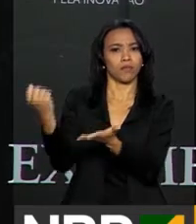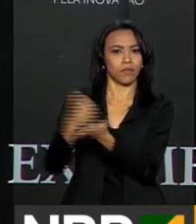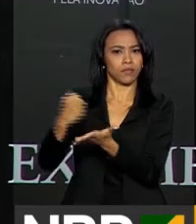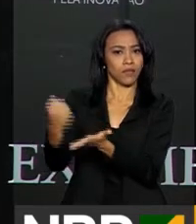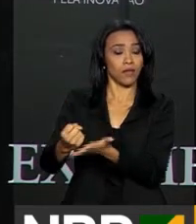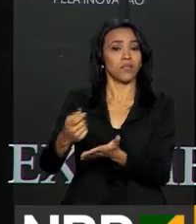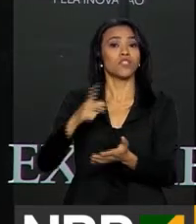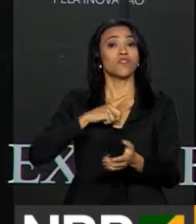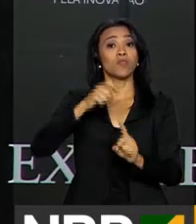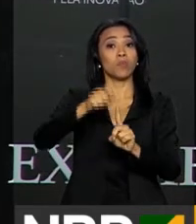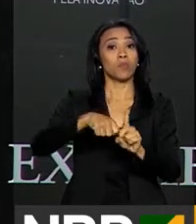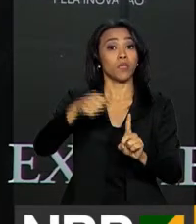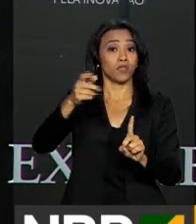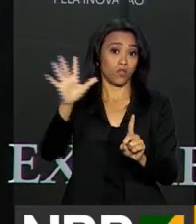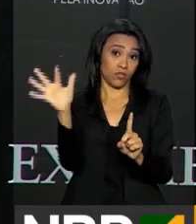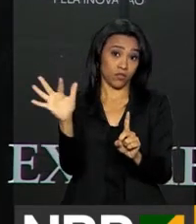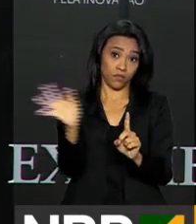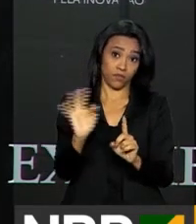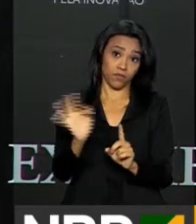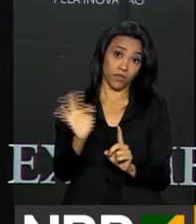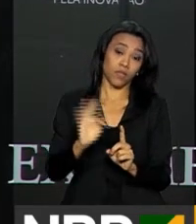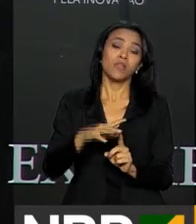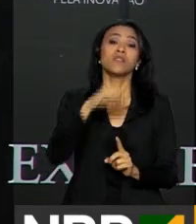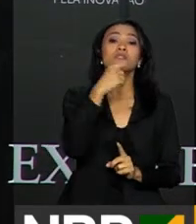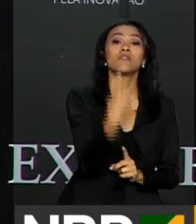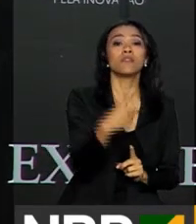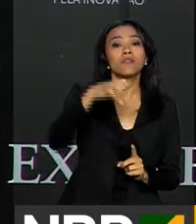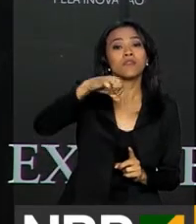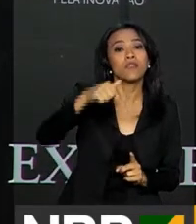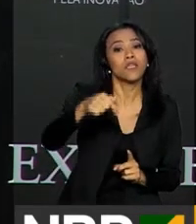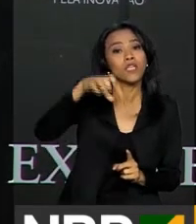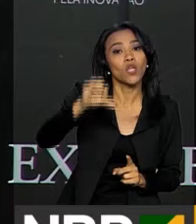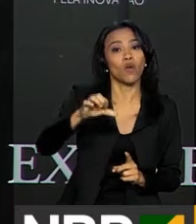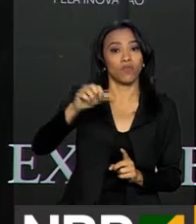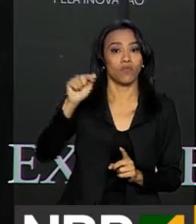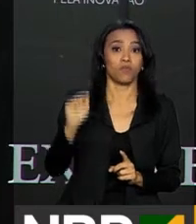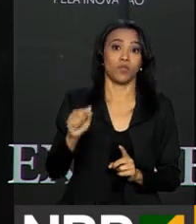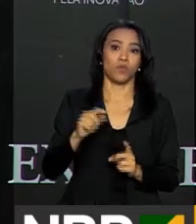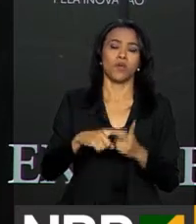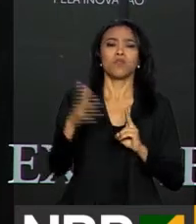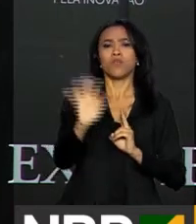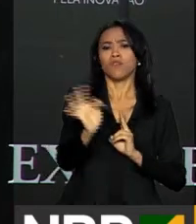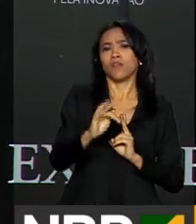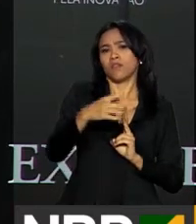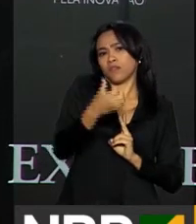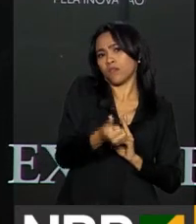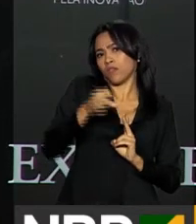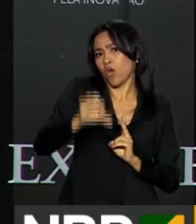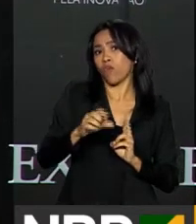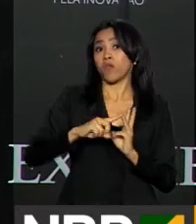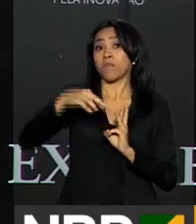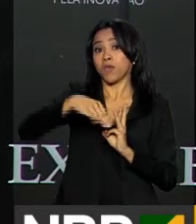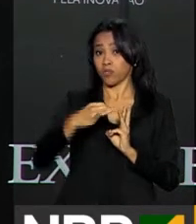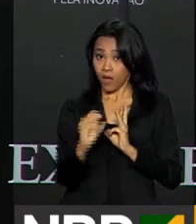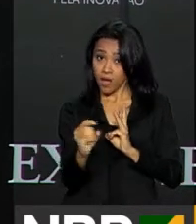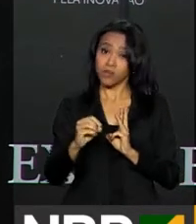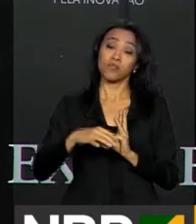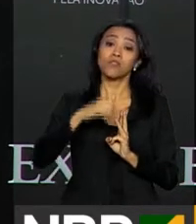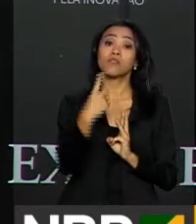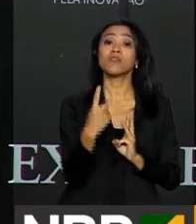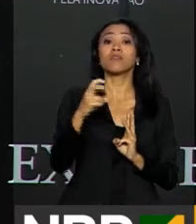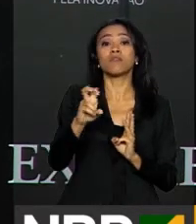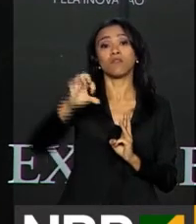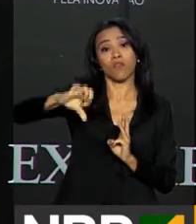de fevereiro cerca de 79 mil carteiras assinadas. No mês de fevereiro, cerca de 69 mil. No mês de março, Diogo, cerca de